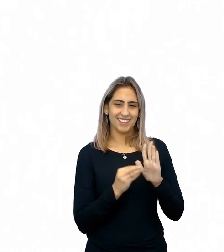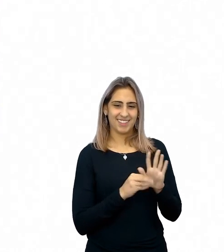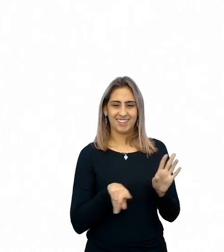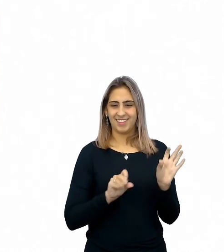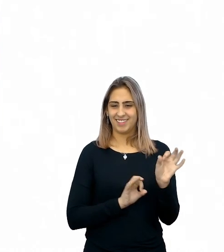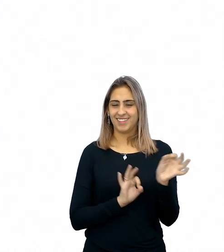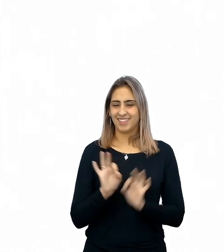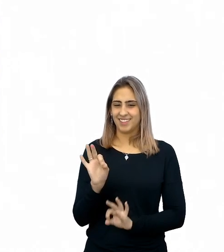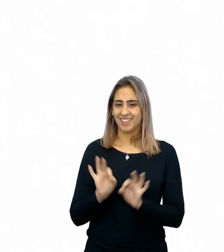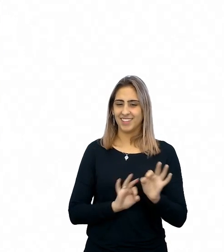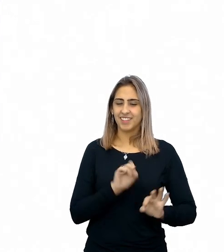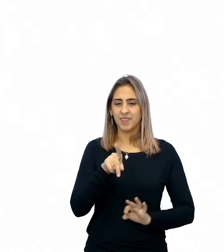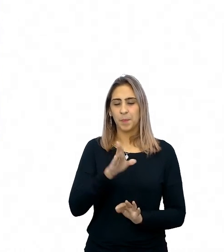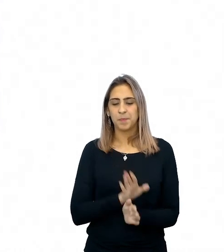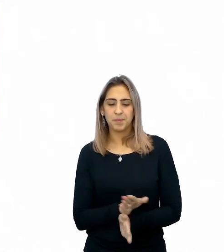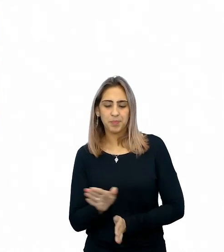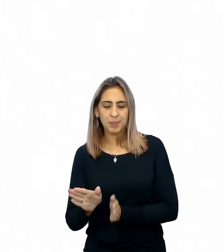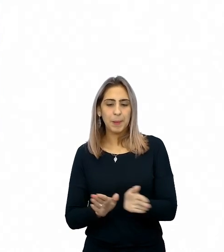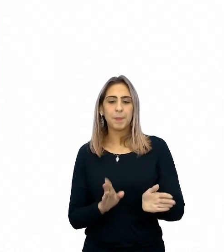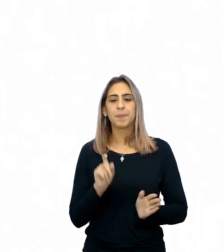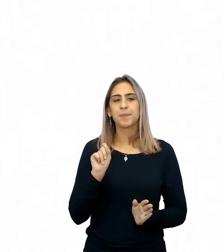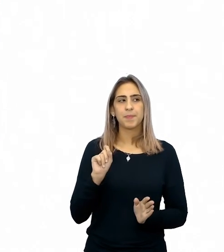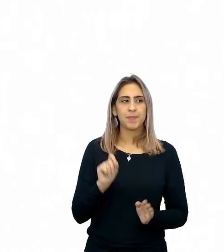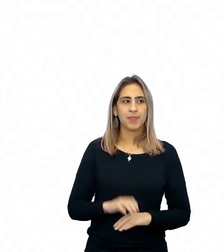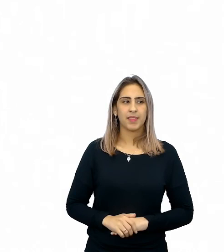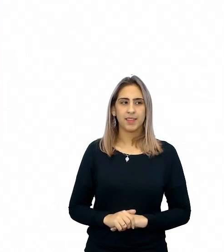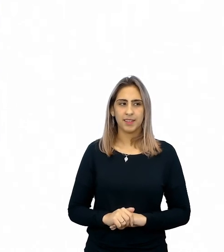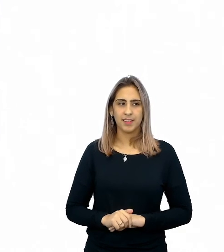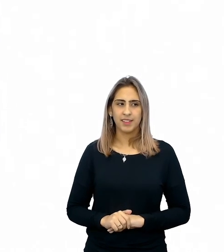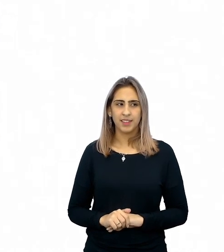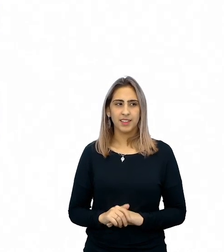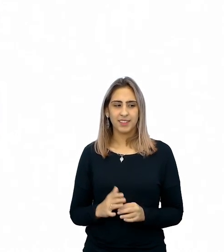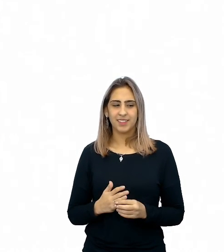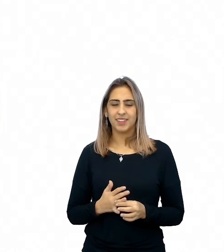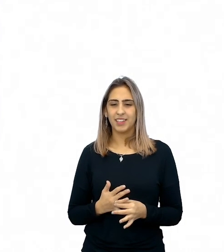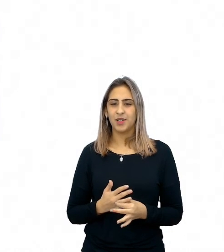em que dias serão destinados para o trabalho,